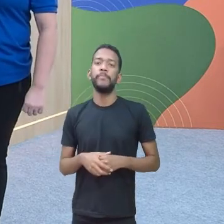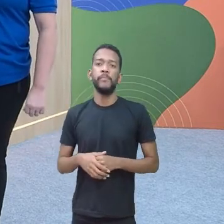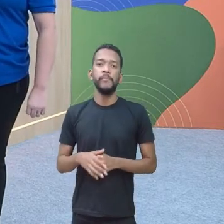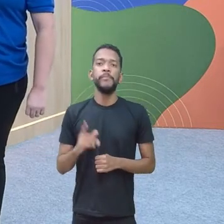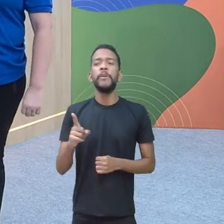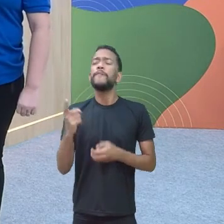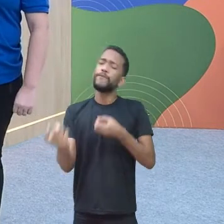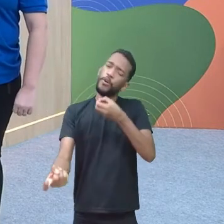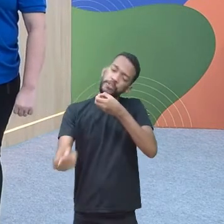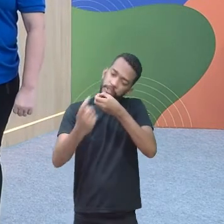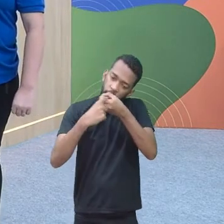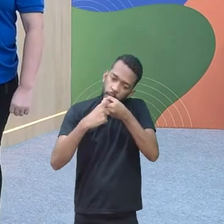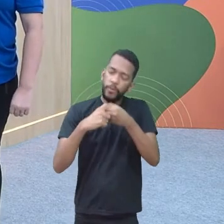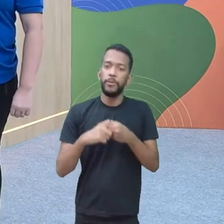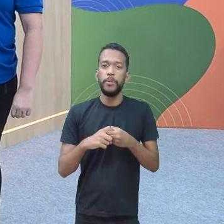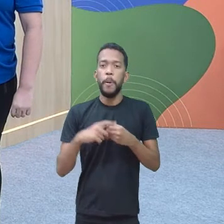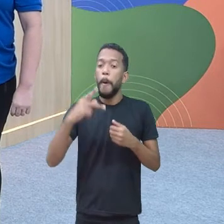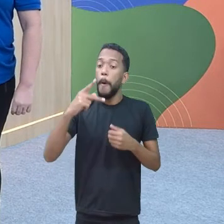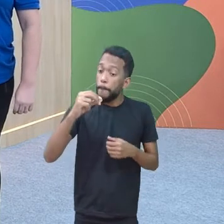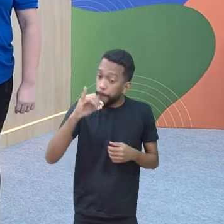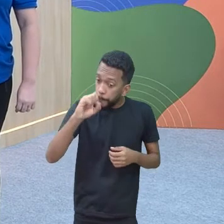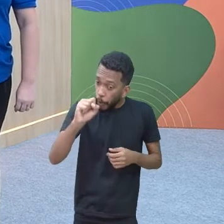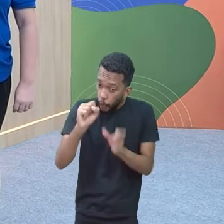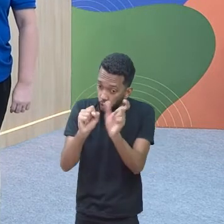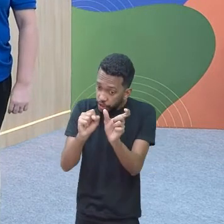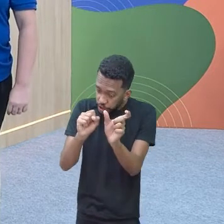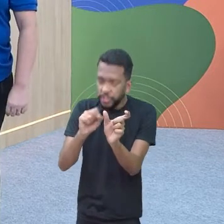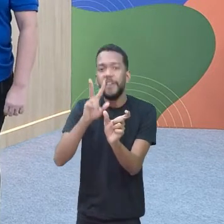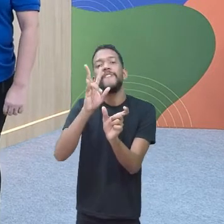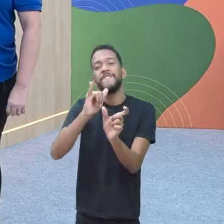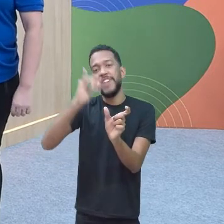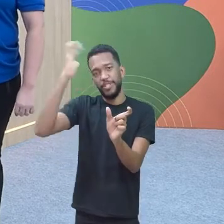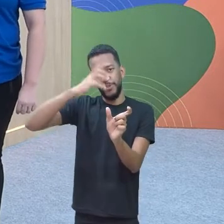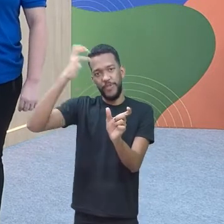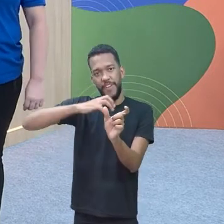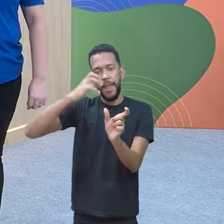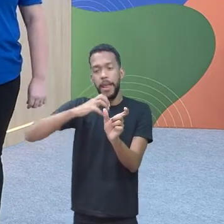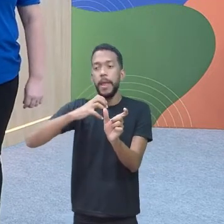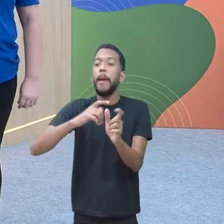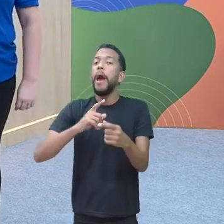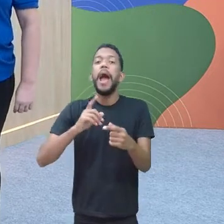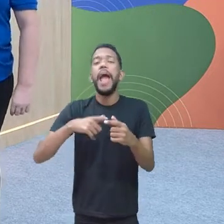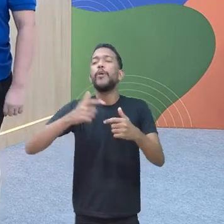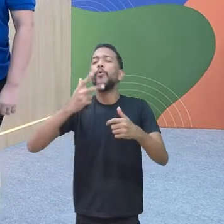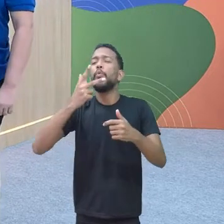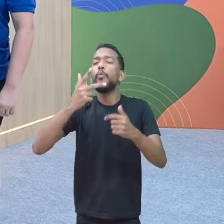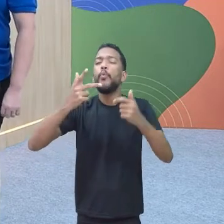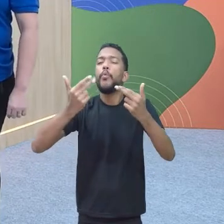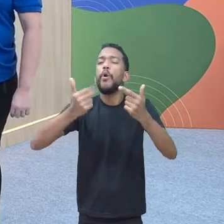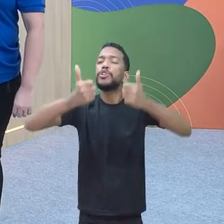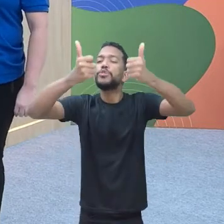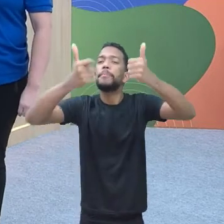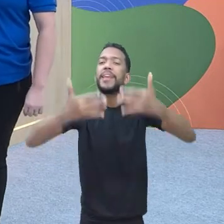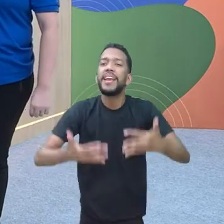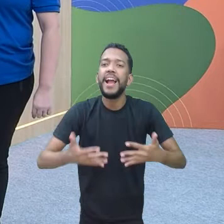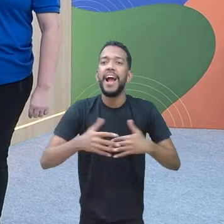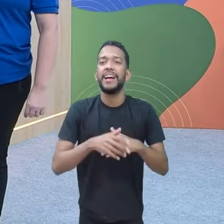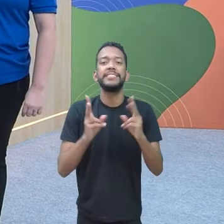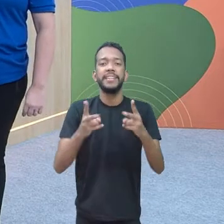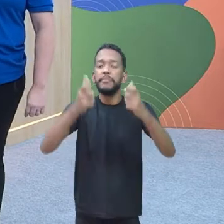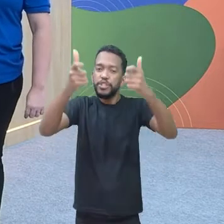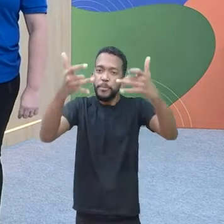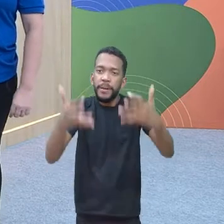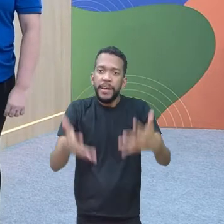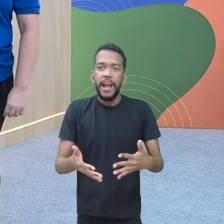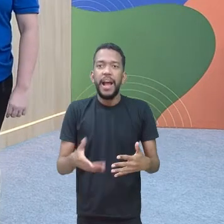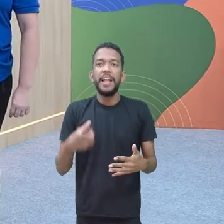logo, pois vai chover. Vocês percebem que neste exemplo, nós temos sempre a